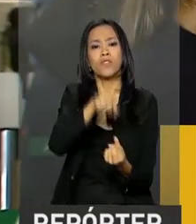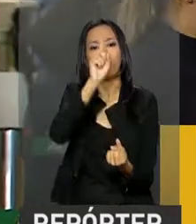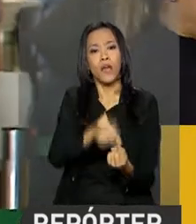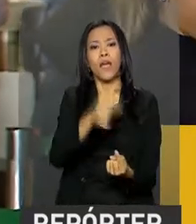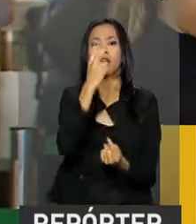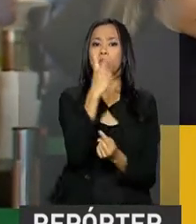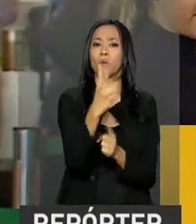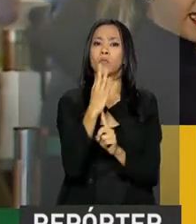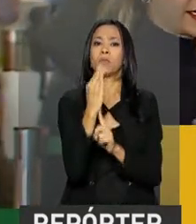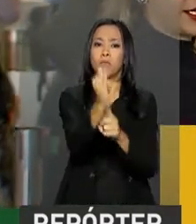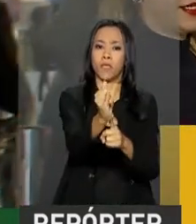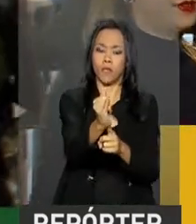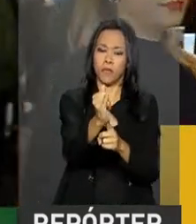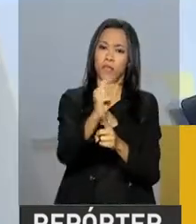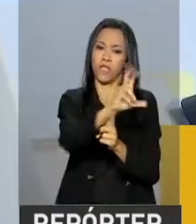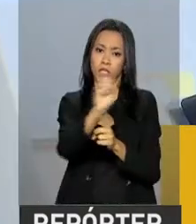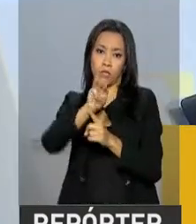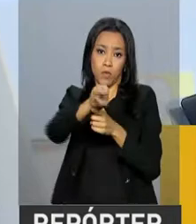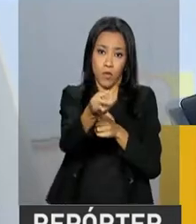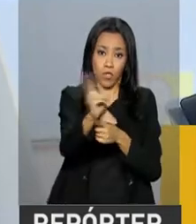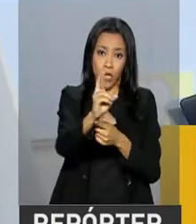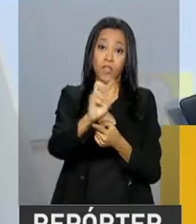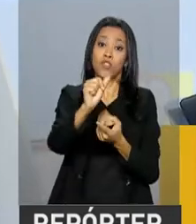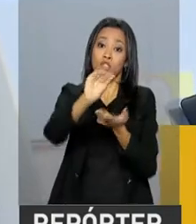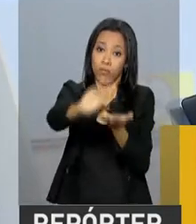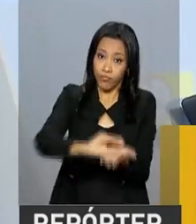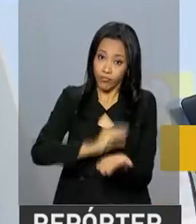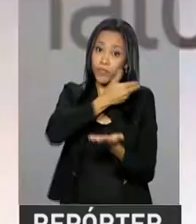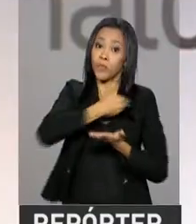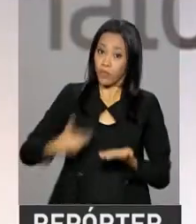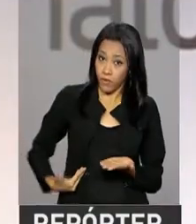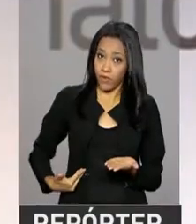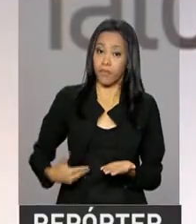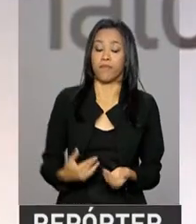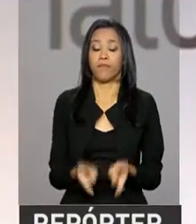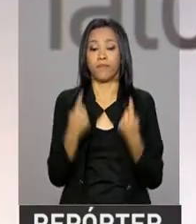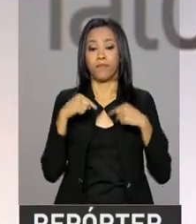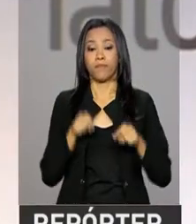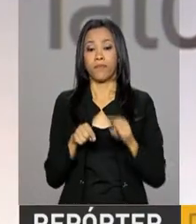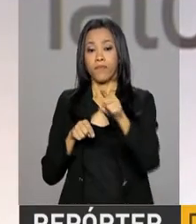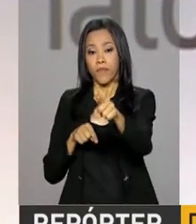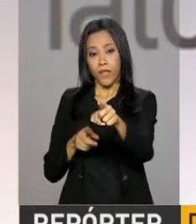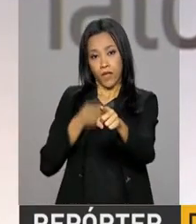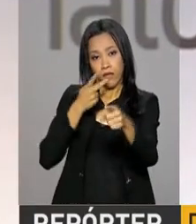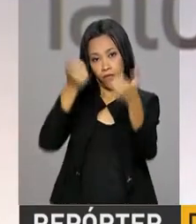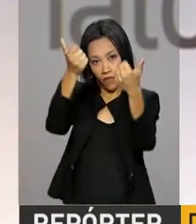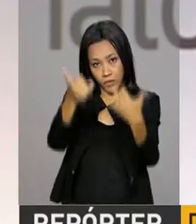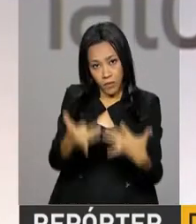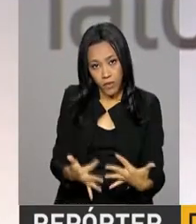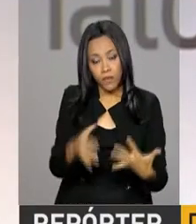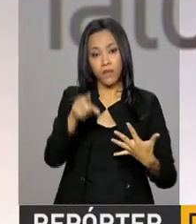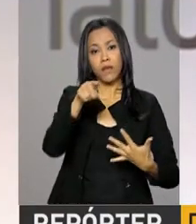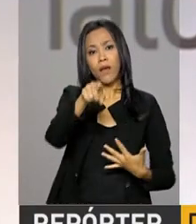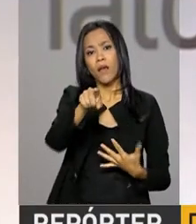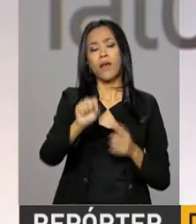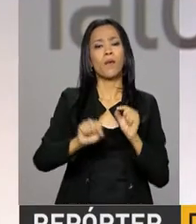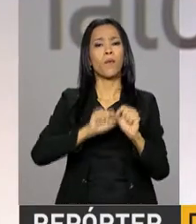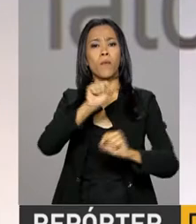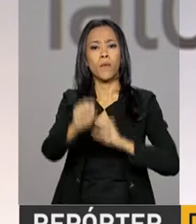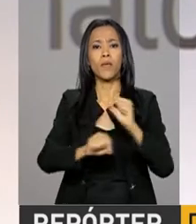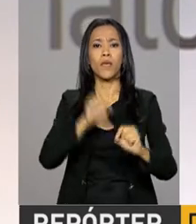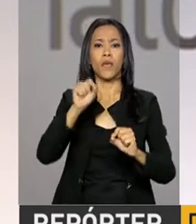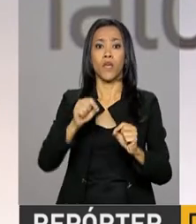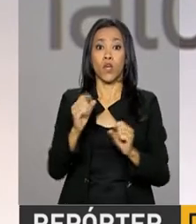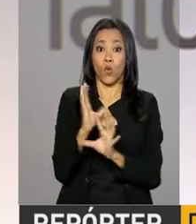dois bilhões e meio de reais nos cofres públicos o que haverá é um reescalonamento de modo a acomodar o fluxo